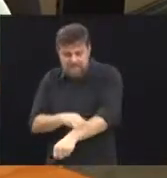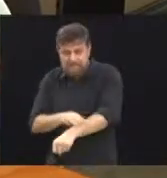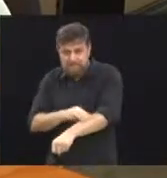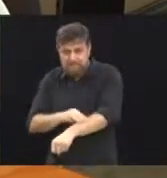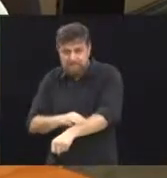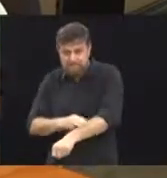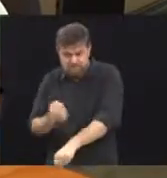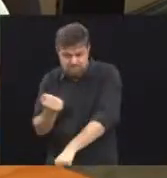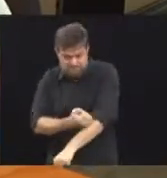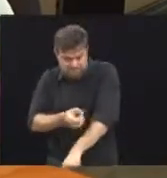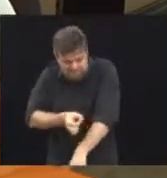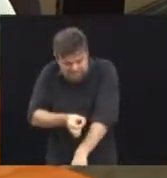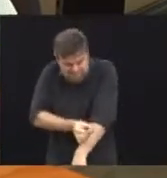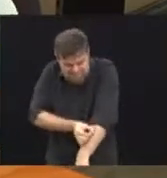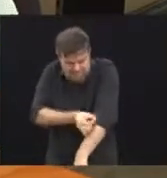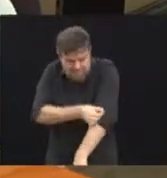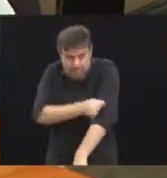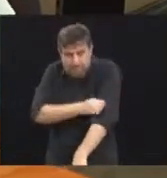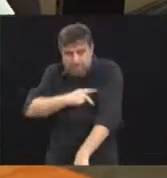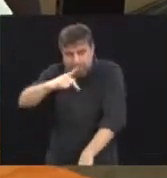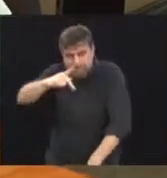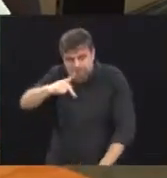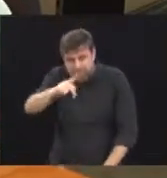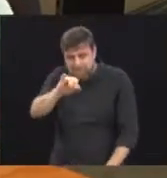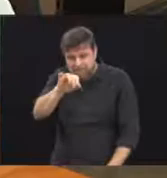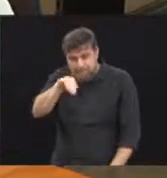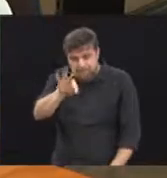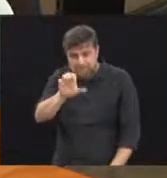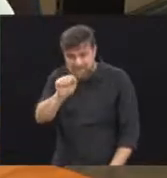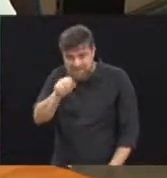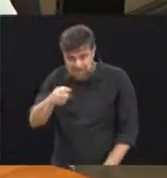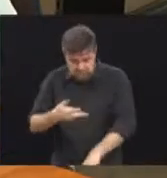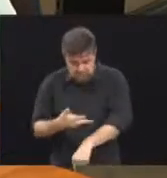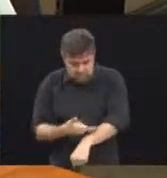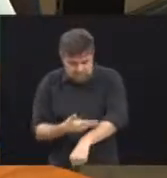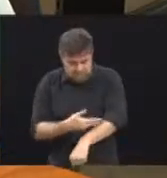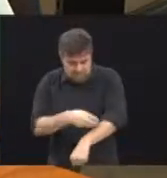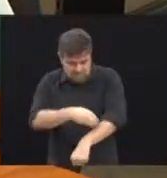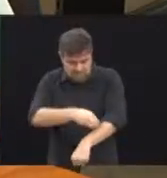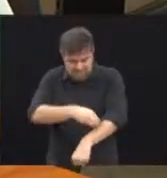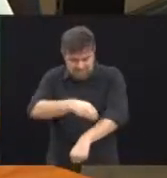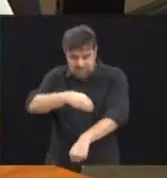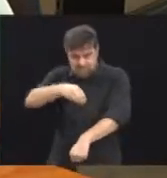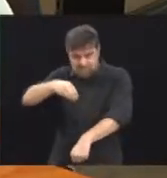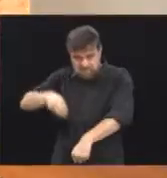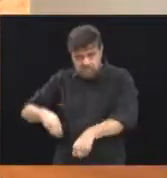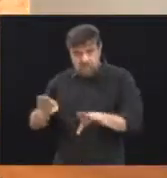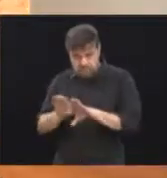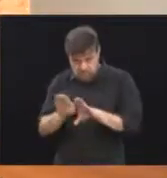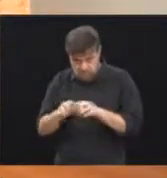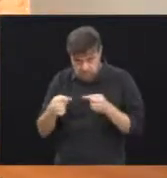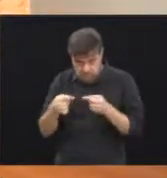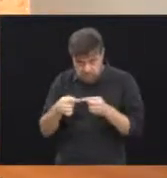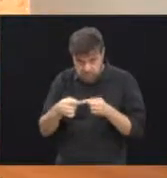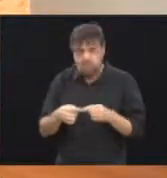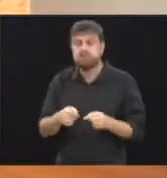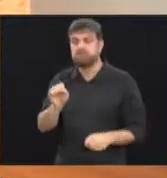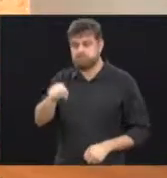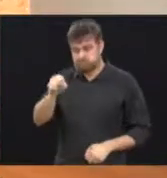que é um tumor, é pequenininho, ele é considerado uma cirurgia, é um procedimento reparador? Sem